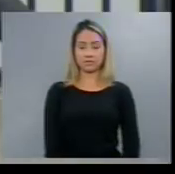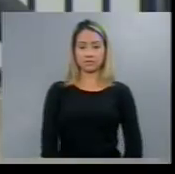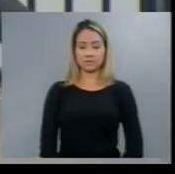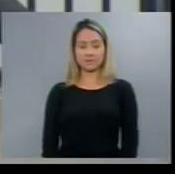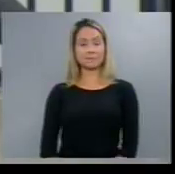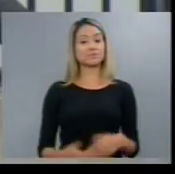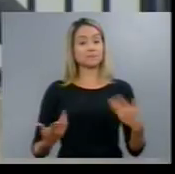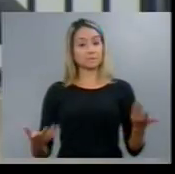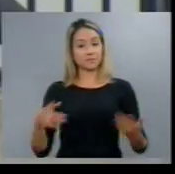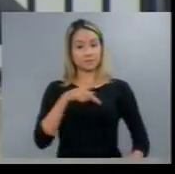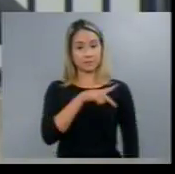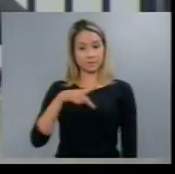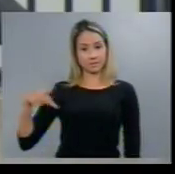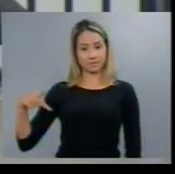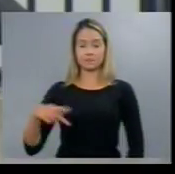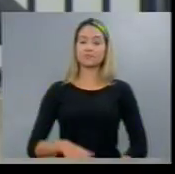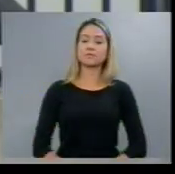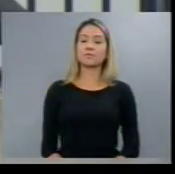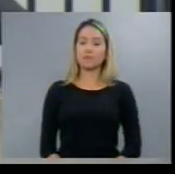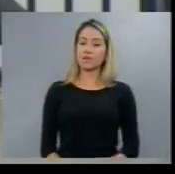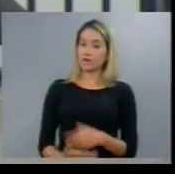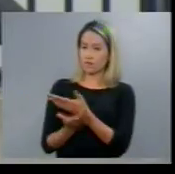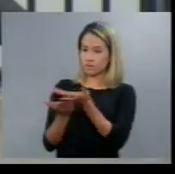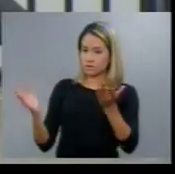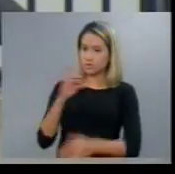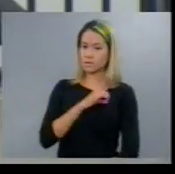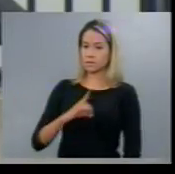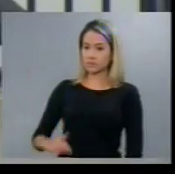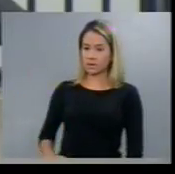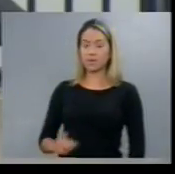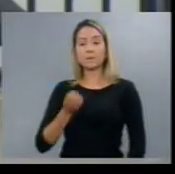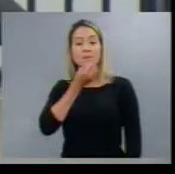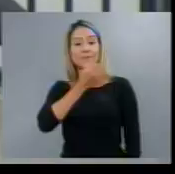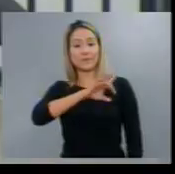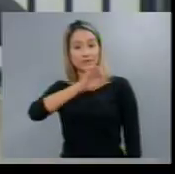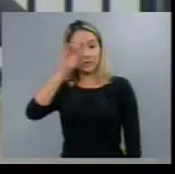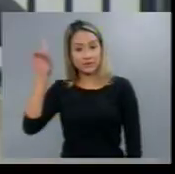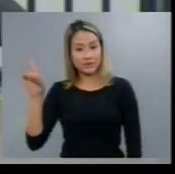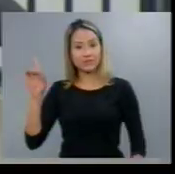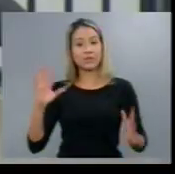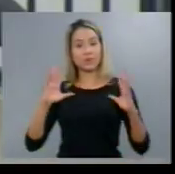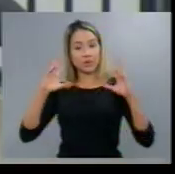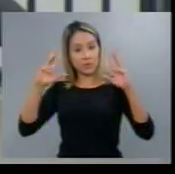Senhor presidente, senhores deputados, senhoras deputadas, bom dia.